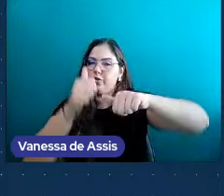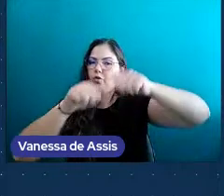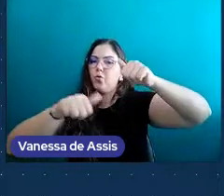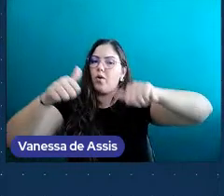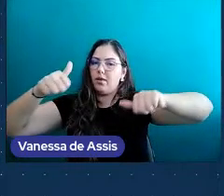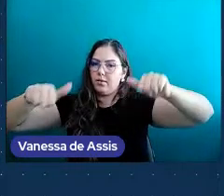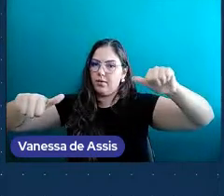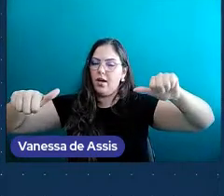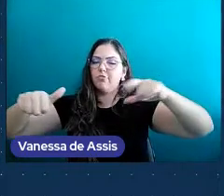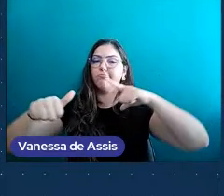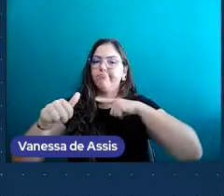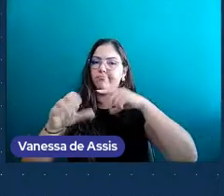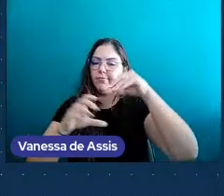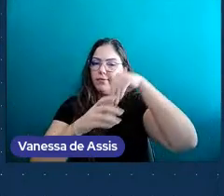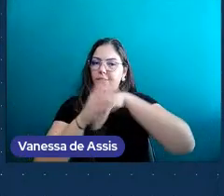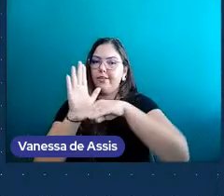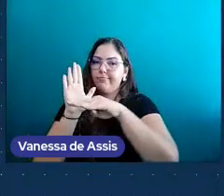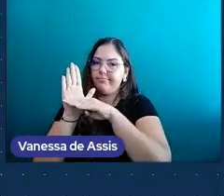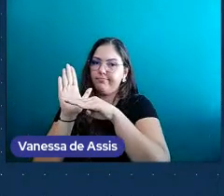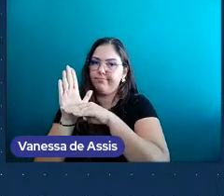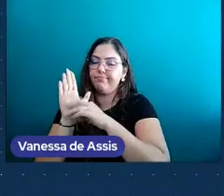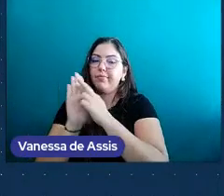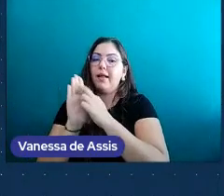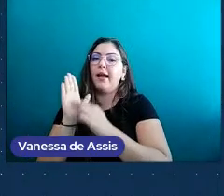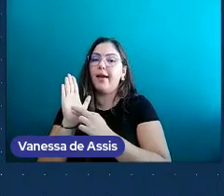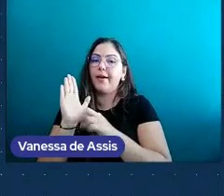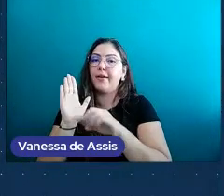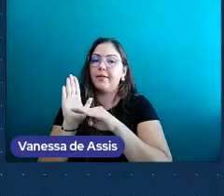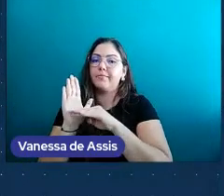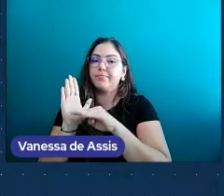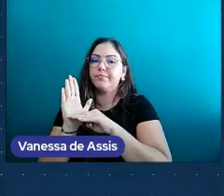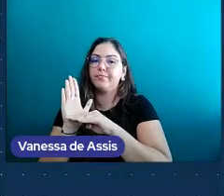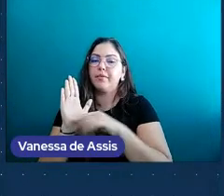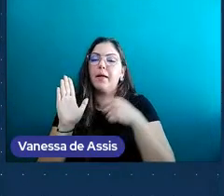sistematiza, que a gente precisa, talvez